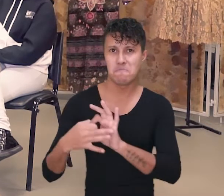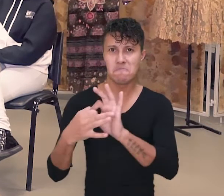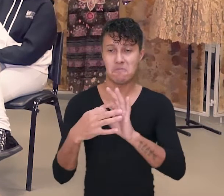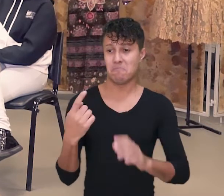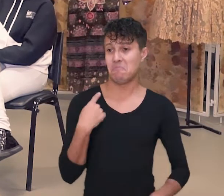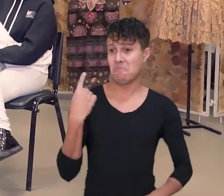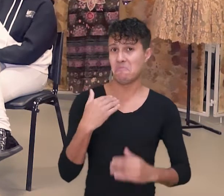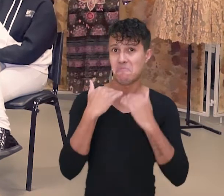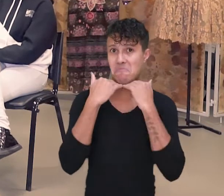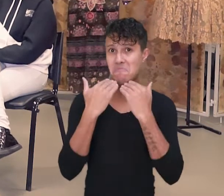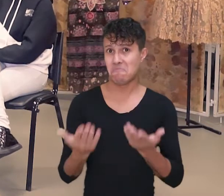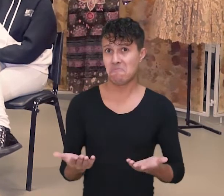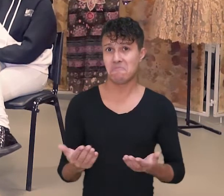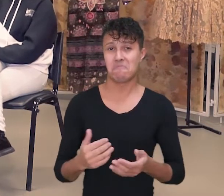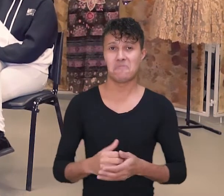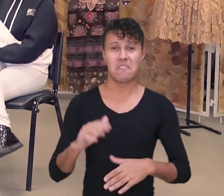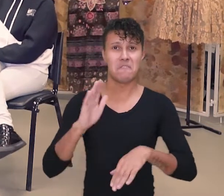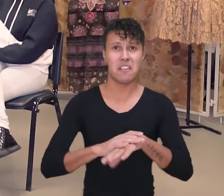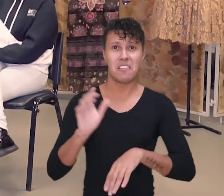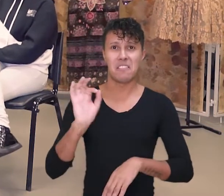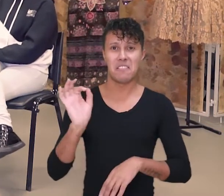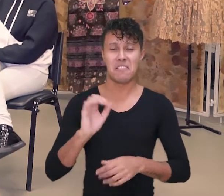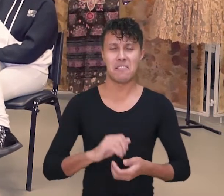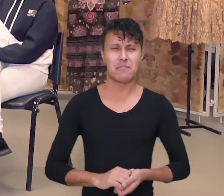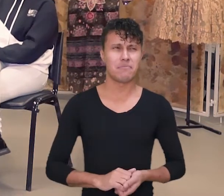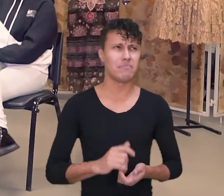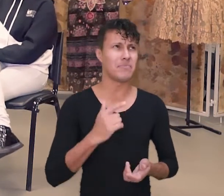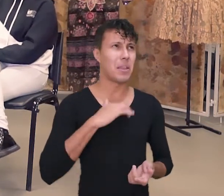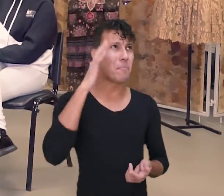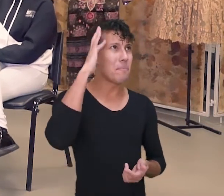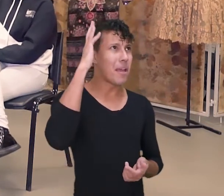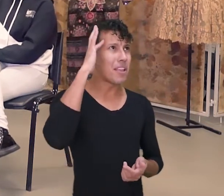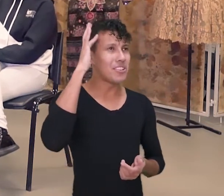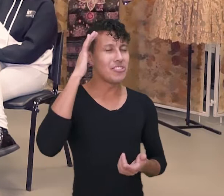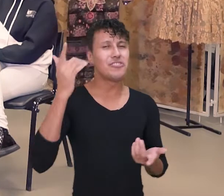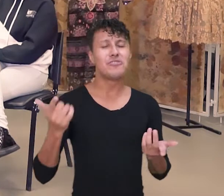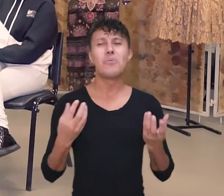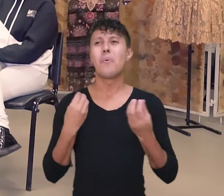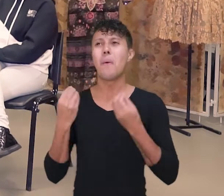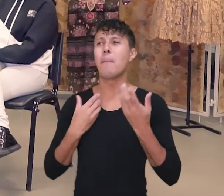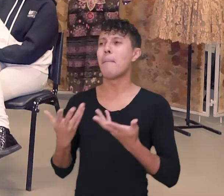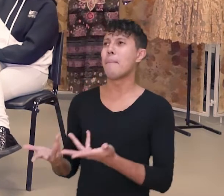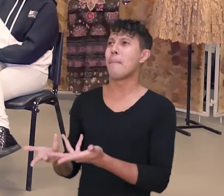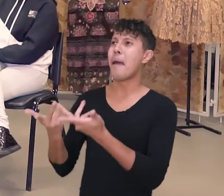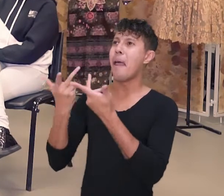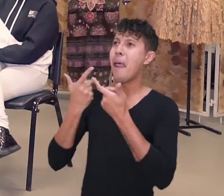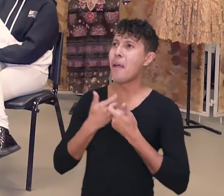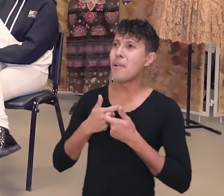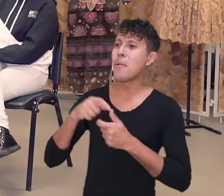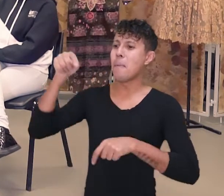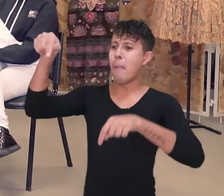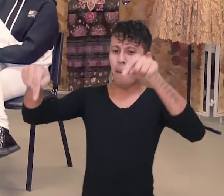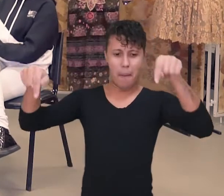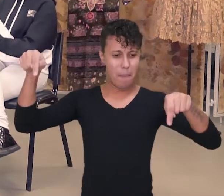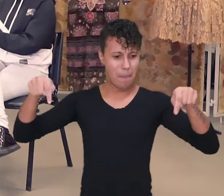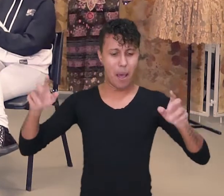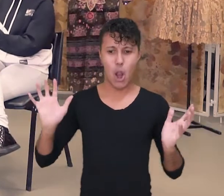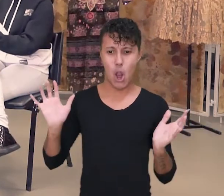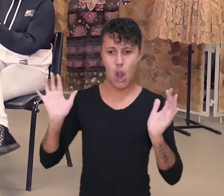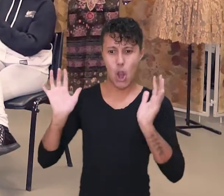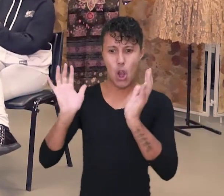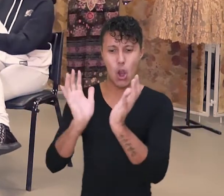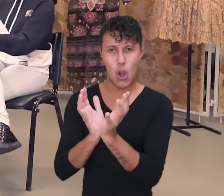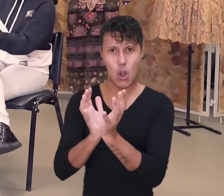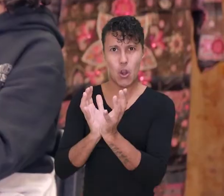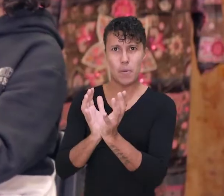Porque sozinho, né? Não, O que a gente dá. faz sozinho? E eu imagino assim a riqueza que é você conseguir juntar pessoas de lugares diferentes, assim, porque